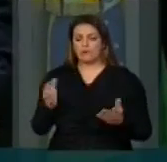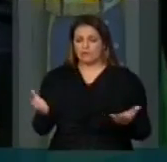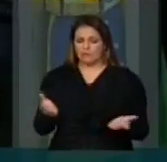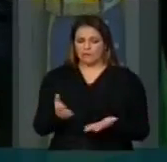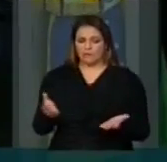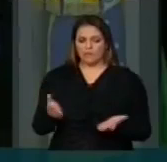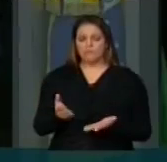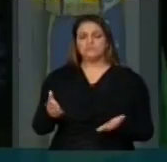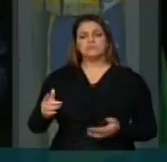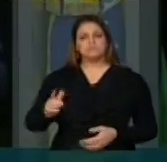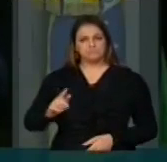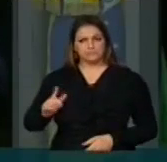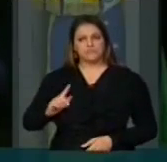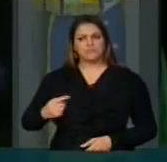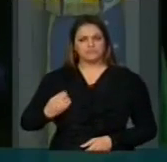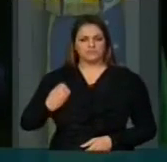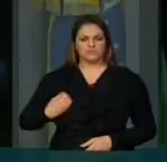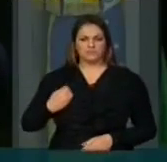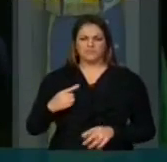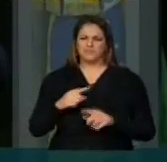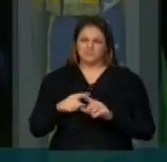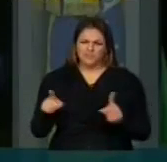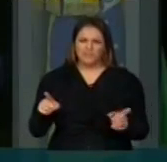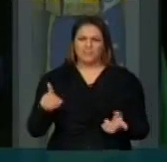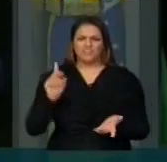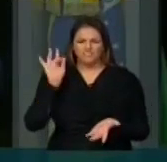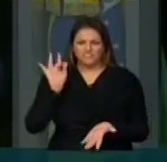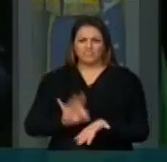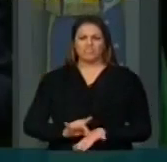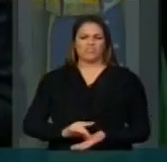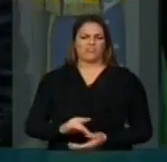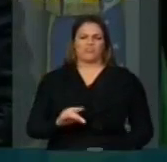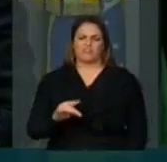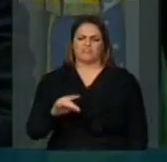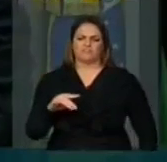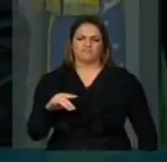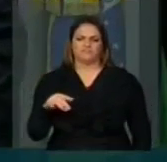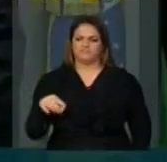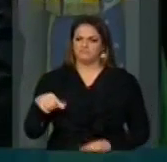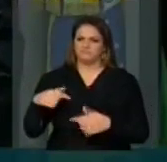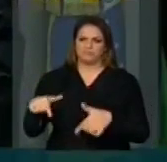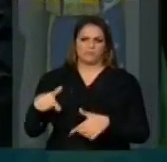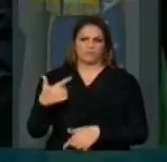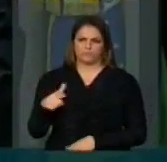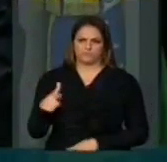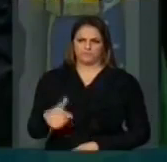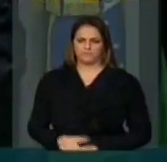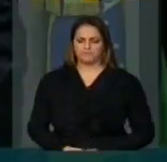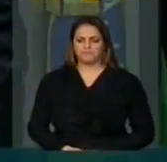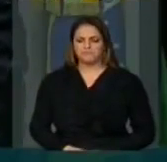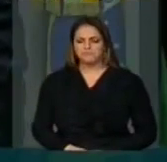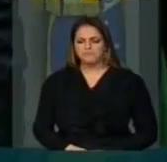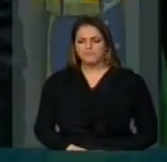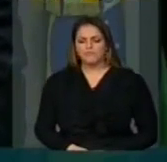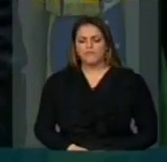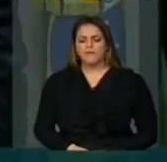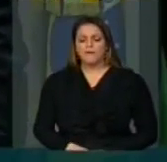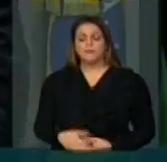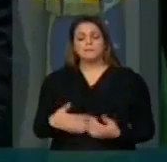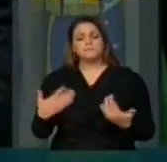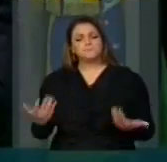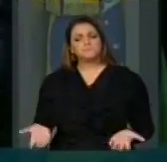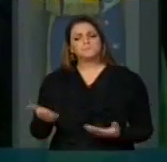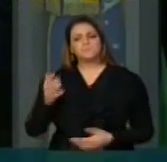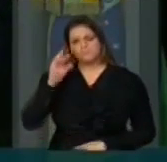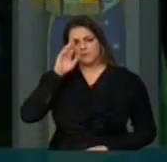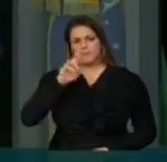formalmente existe, mas na realidade se encontra inativo. Então, senhor presidente, nós defendemos